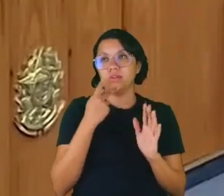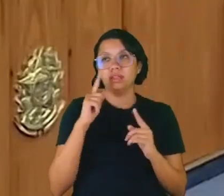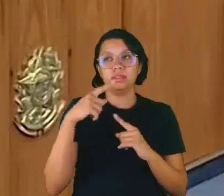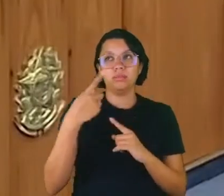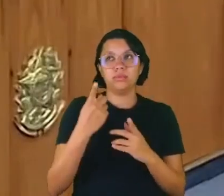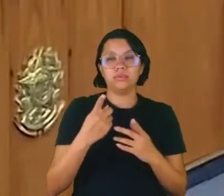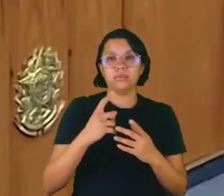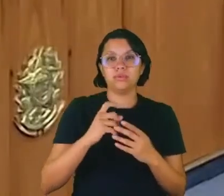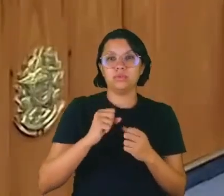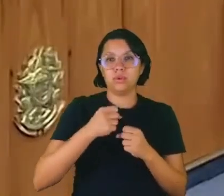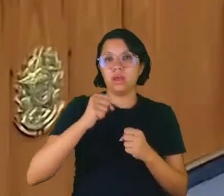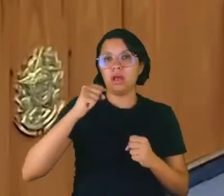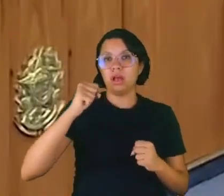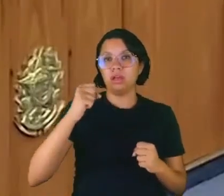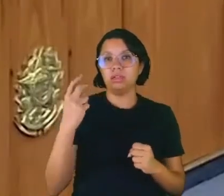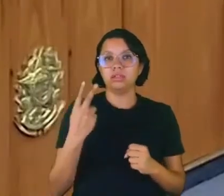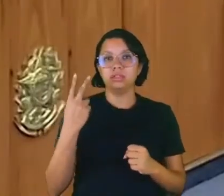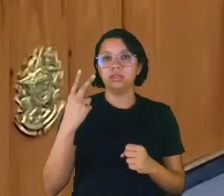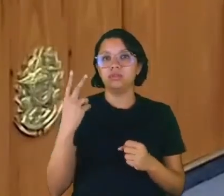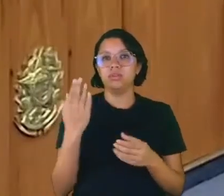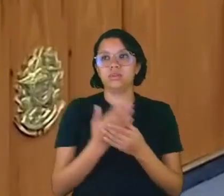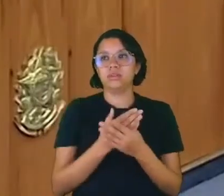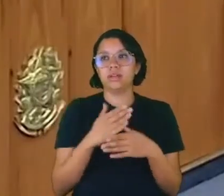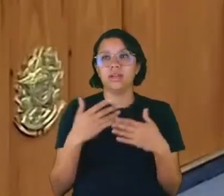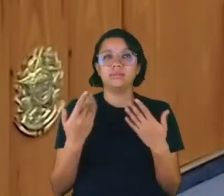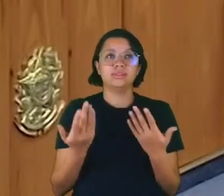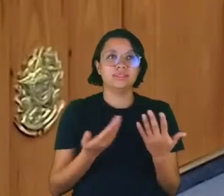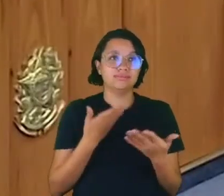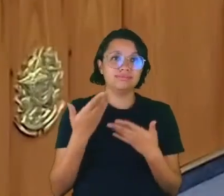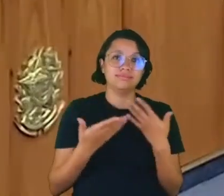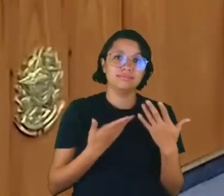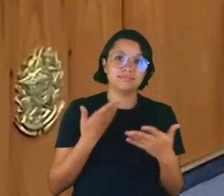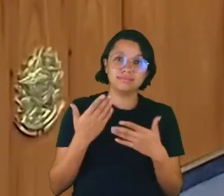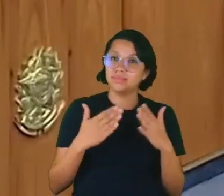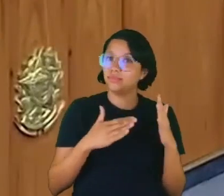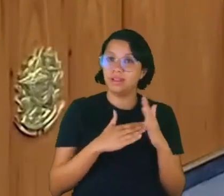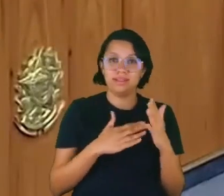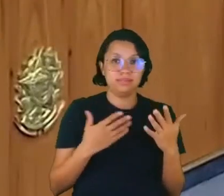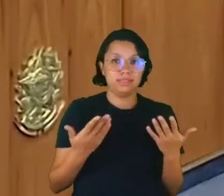causa, né? Então, também não, Isso mesmo. não vai limitar, né?